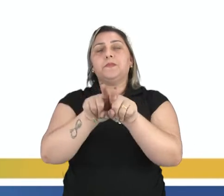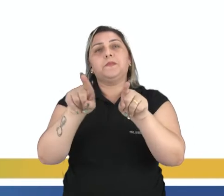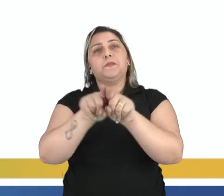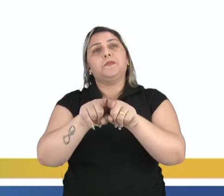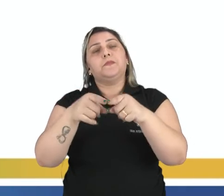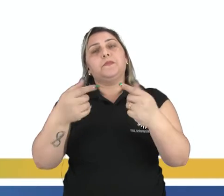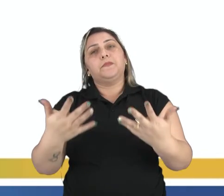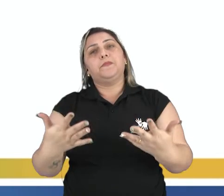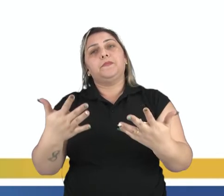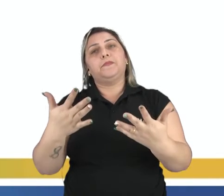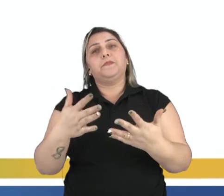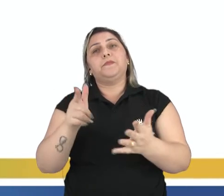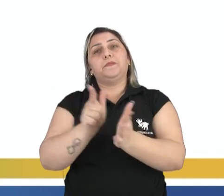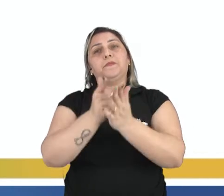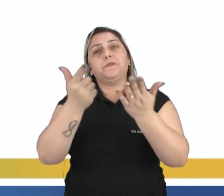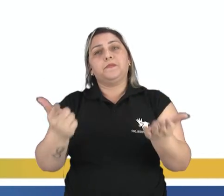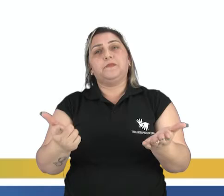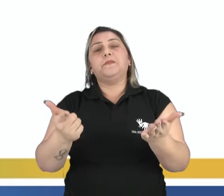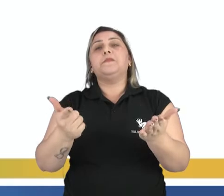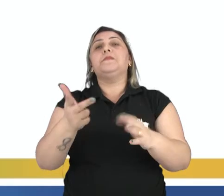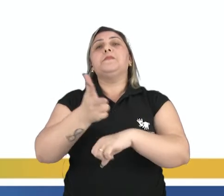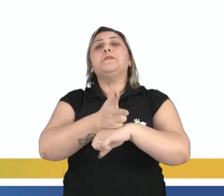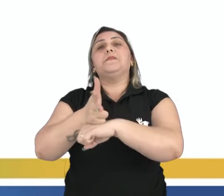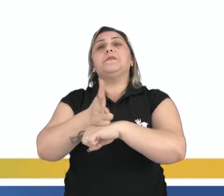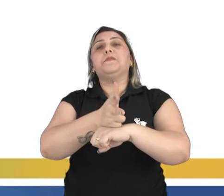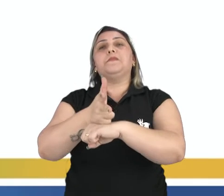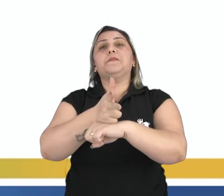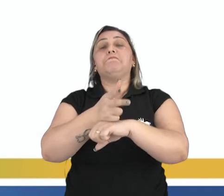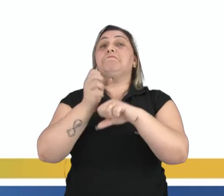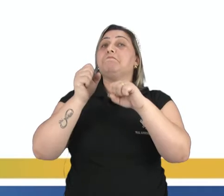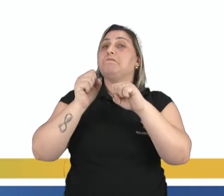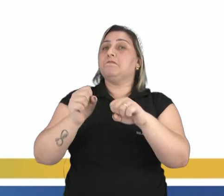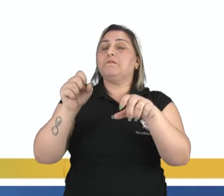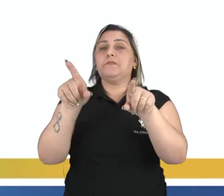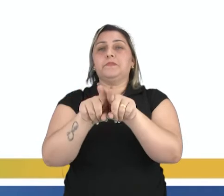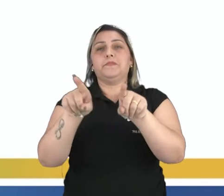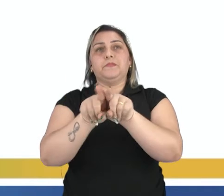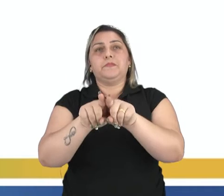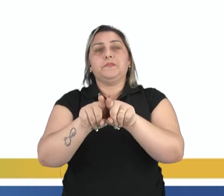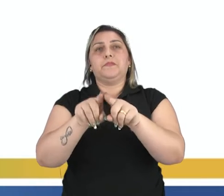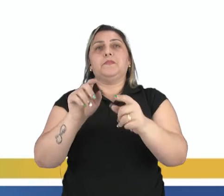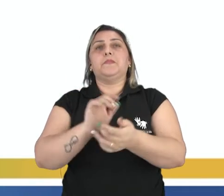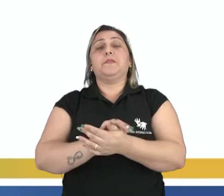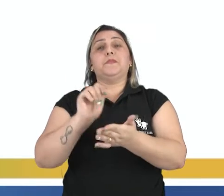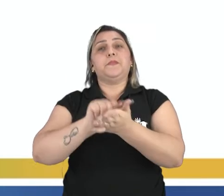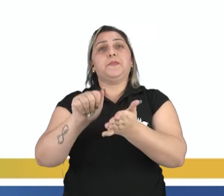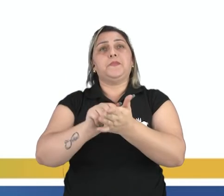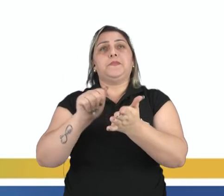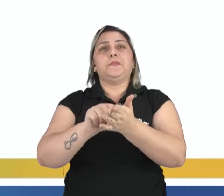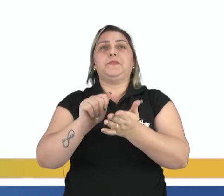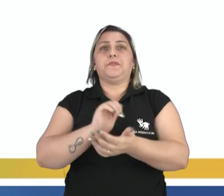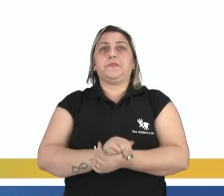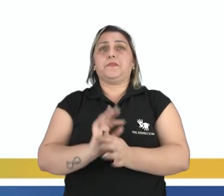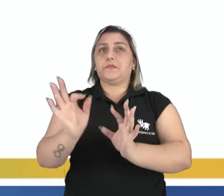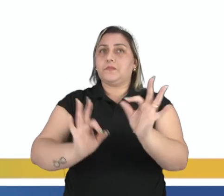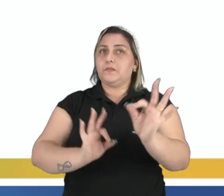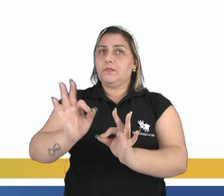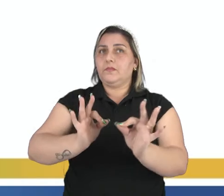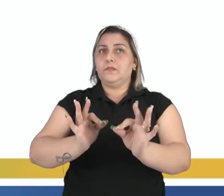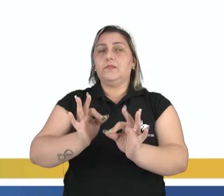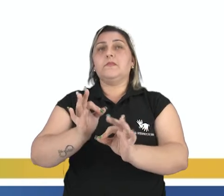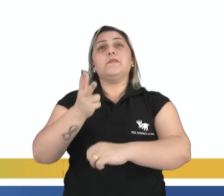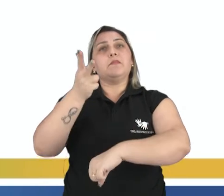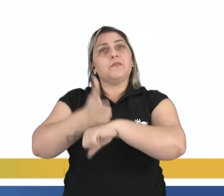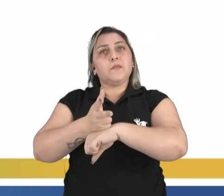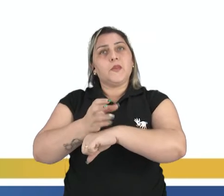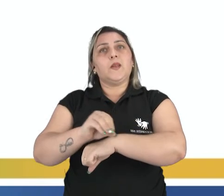campo jornalístico midiático, tá bom? E ele pode ser, como ele falou aí, uma escrita planejada, ou pode ser gravado,